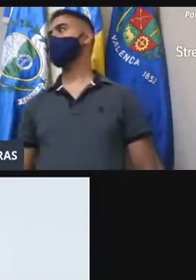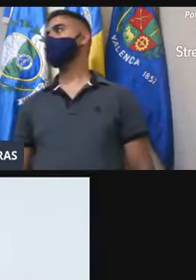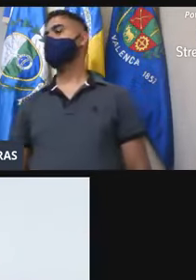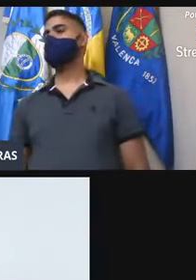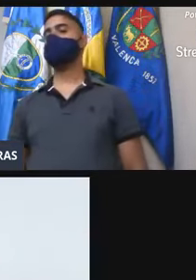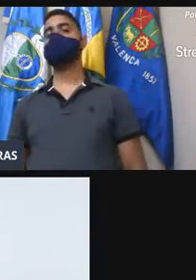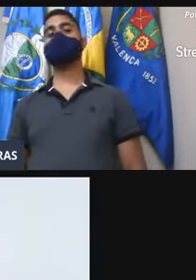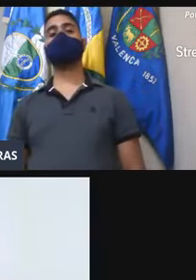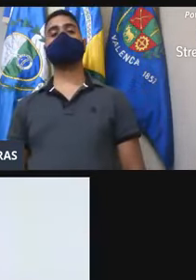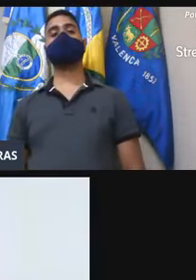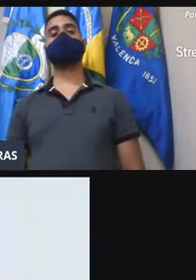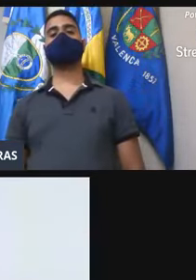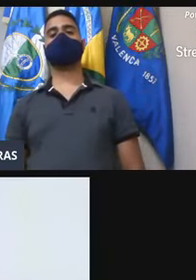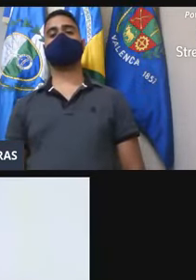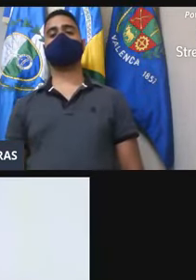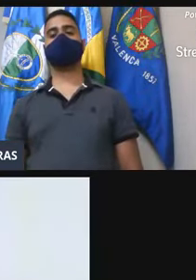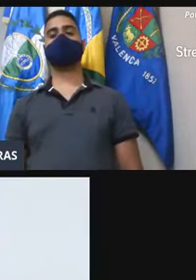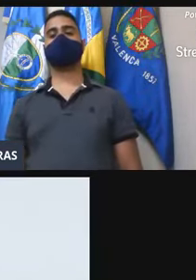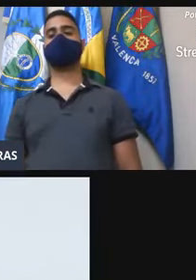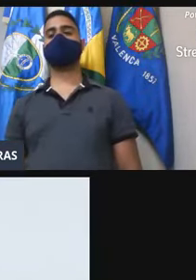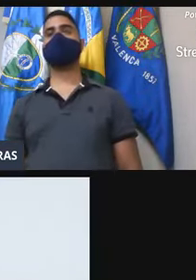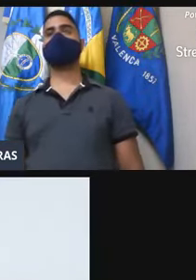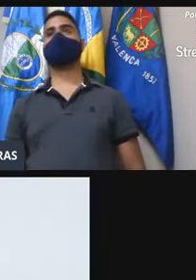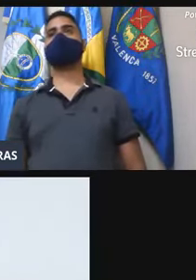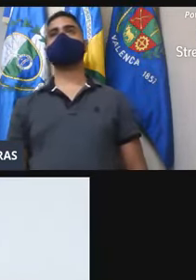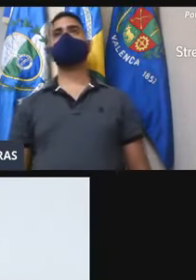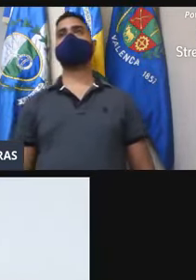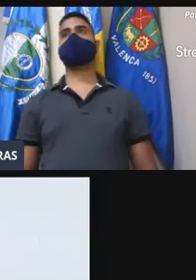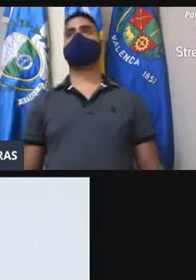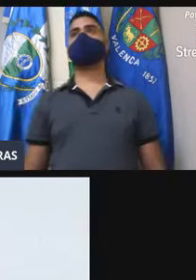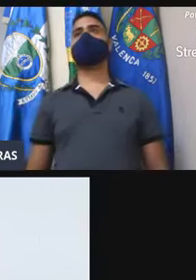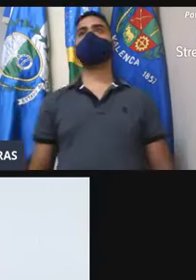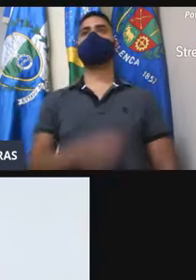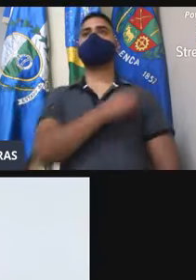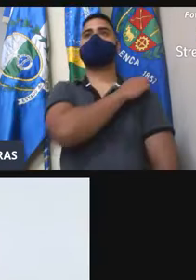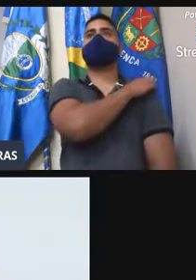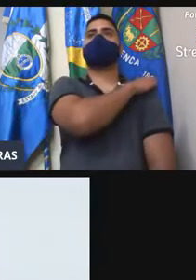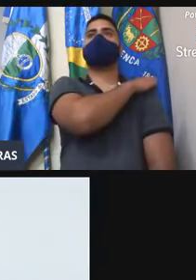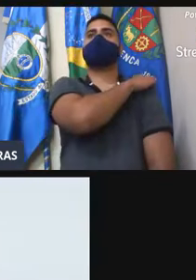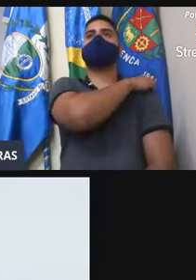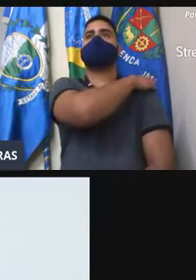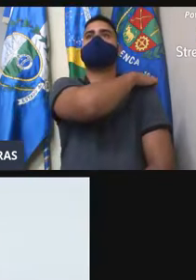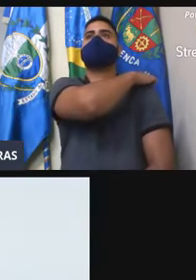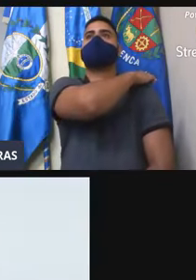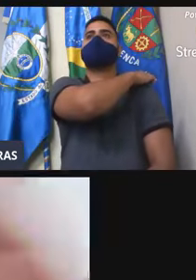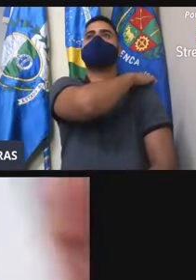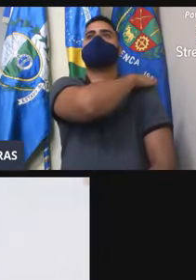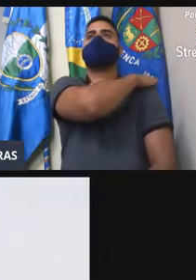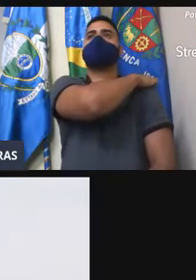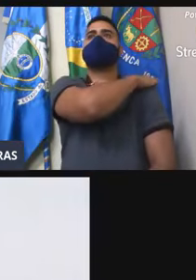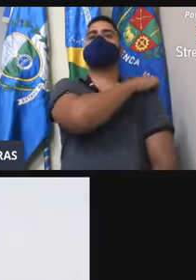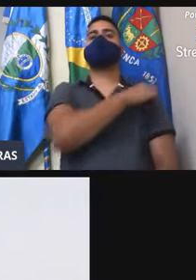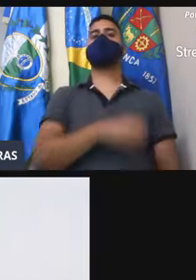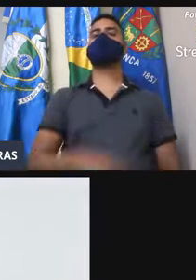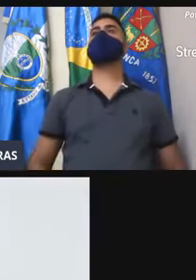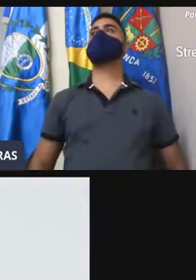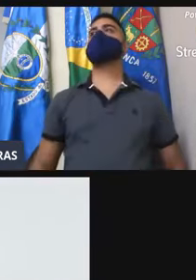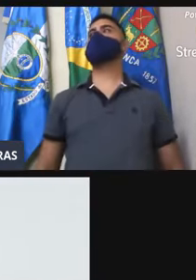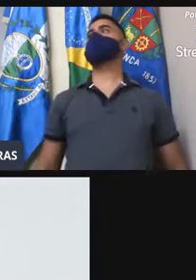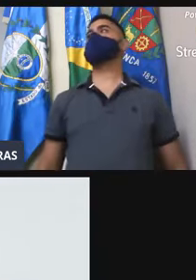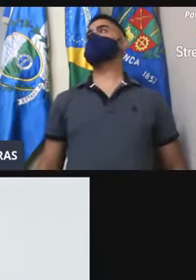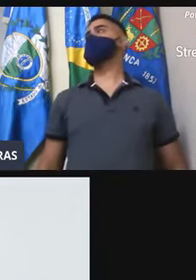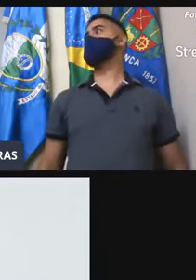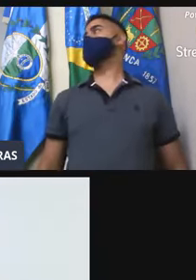Encaminhado para a Comissão de Justiça e Redação. Ordem do dia. Presença dos senhores vereadores. Doutor Saulo,